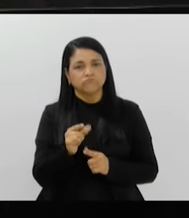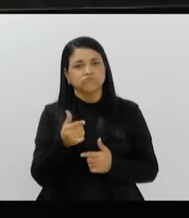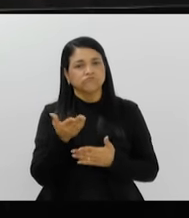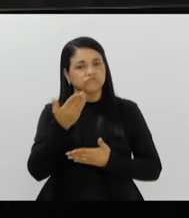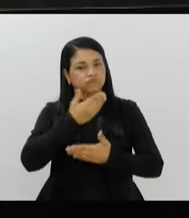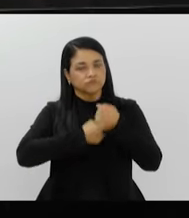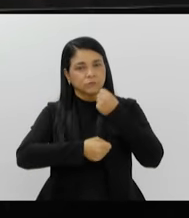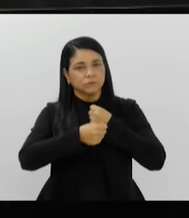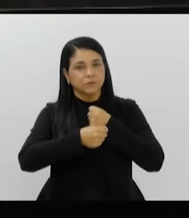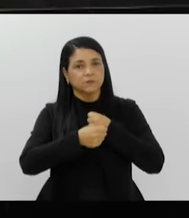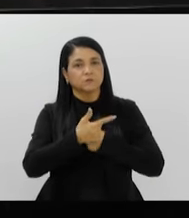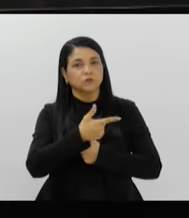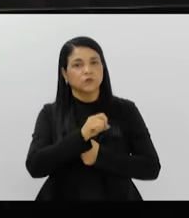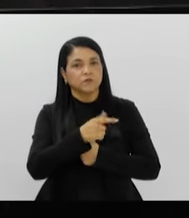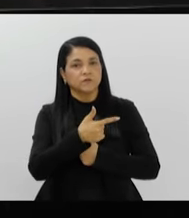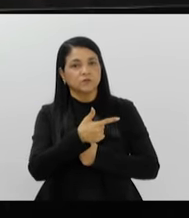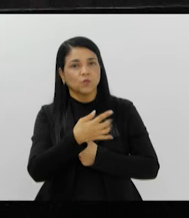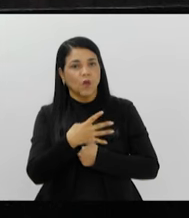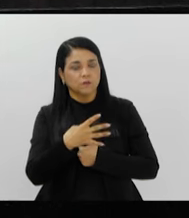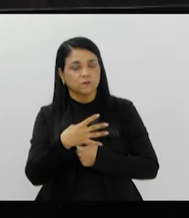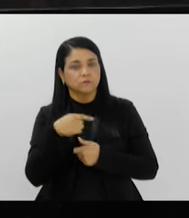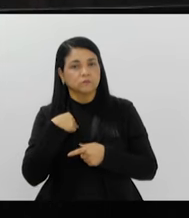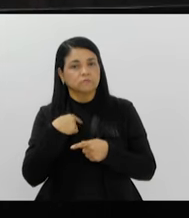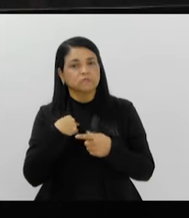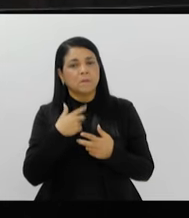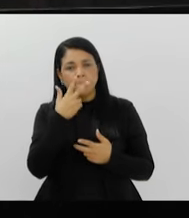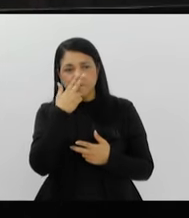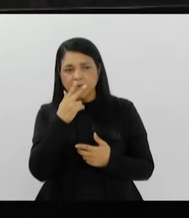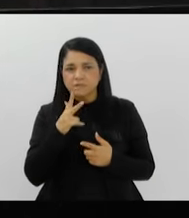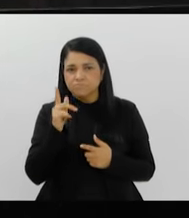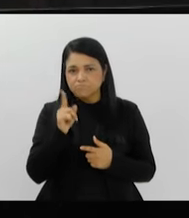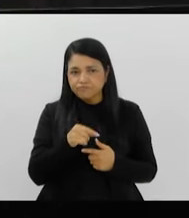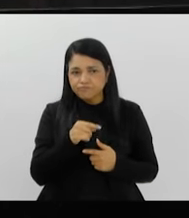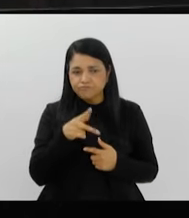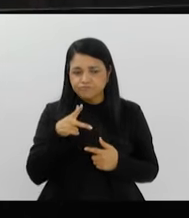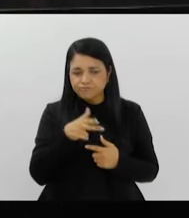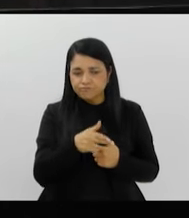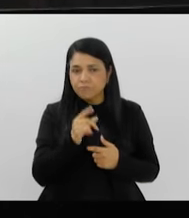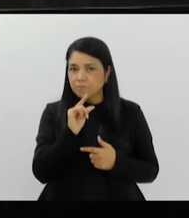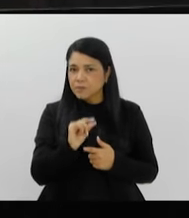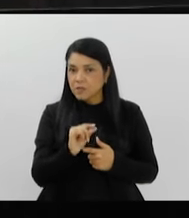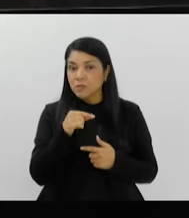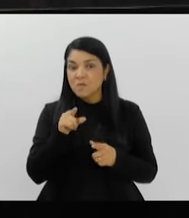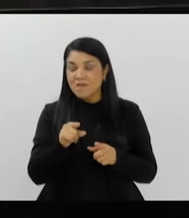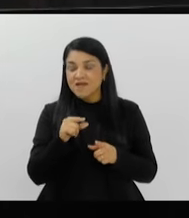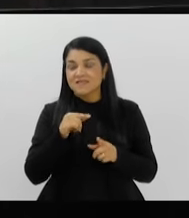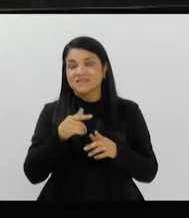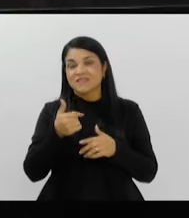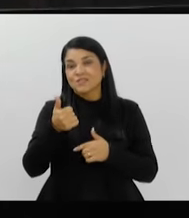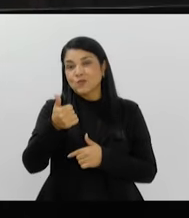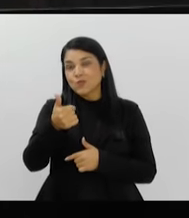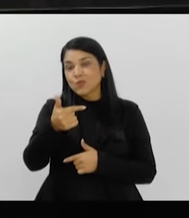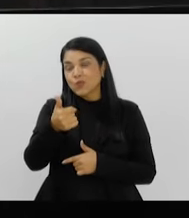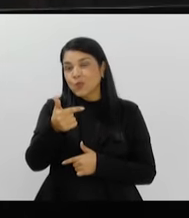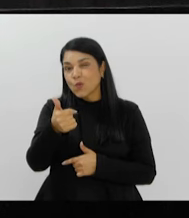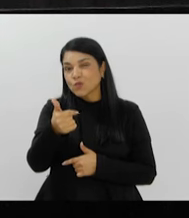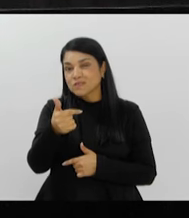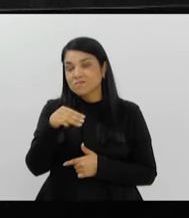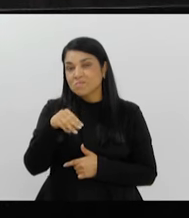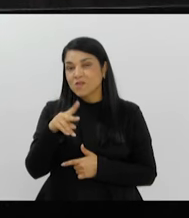Pode parecer até um corte pequeno, contudo, estamos falando de uma redução de 12